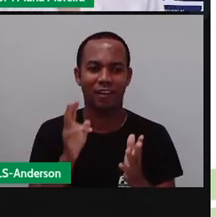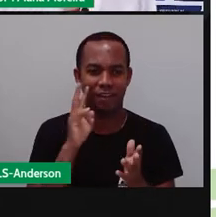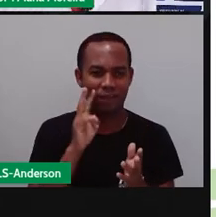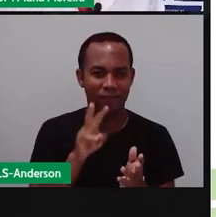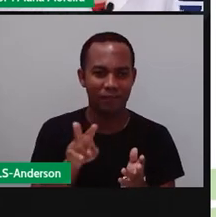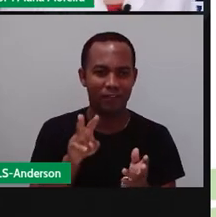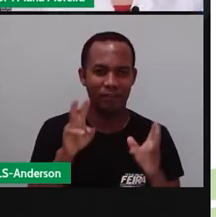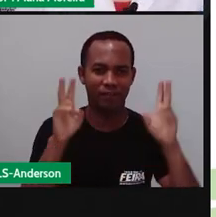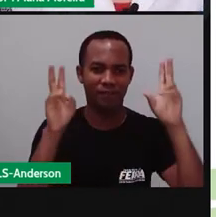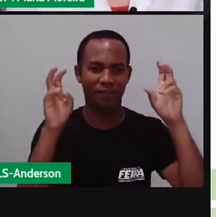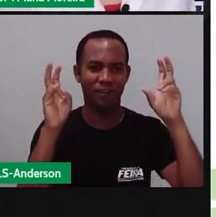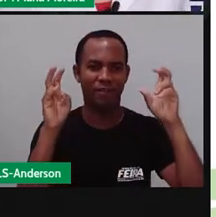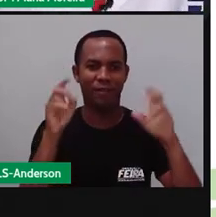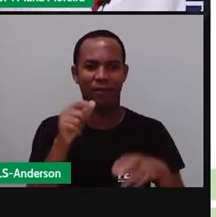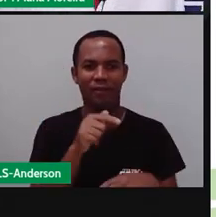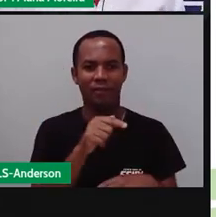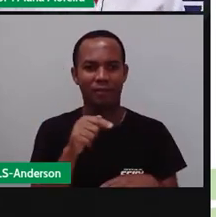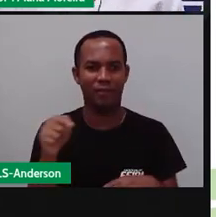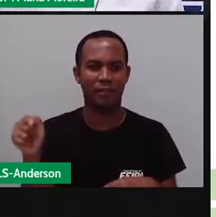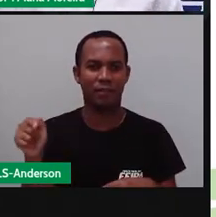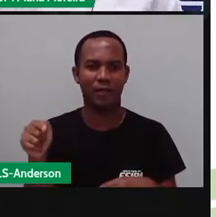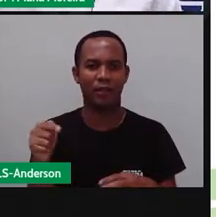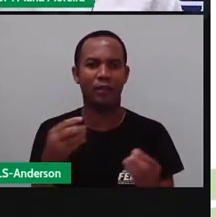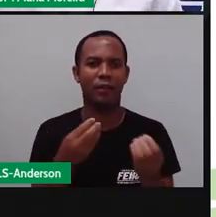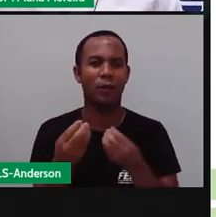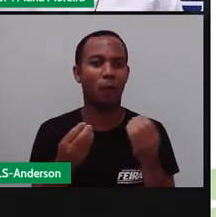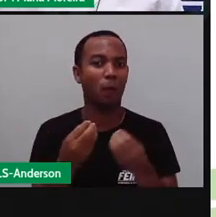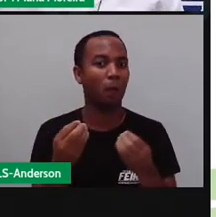temática da semana será o quê? As